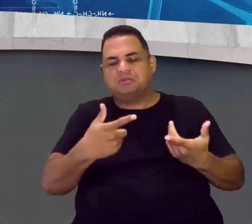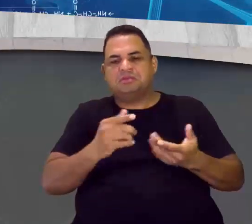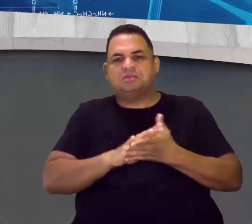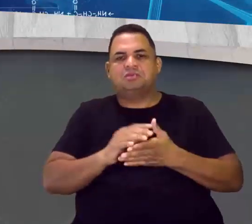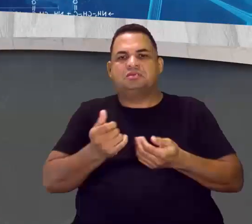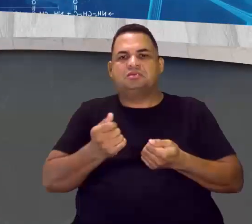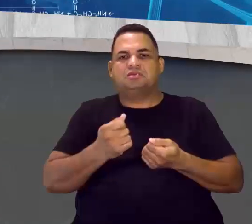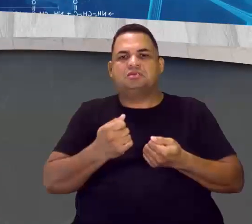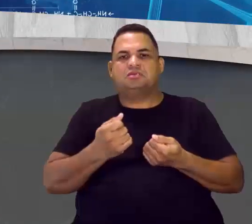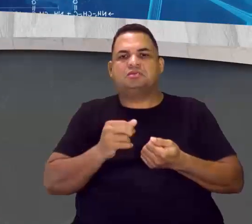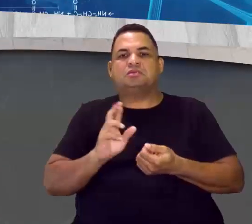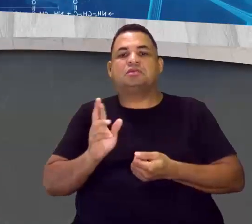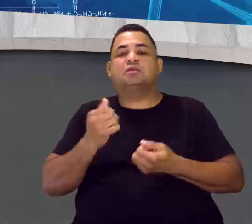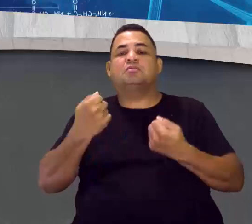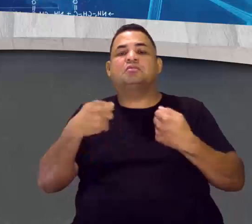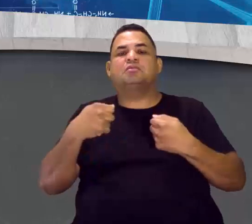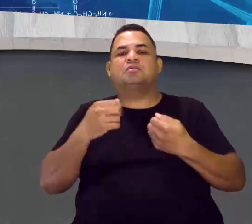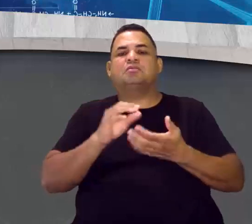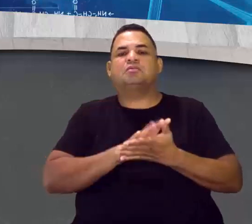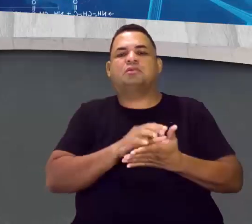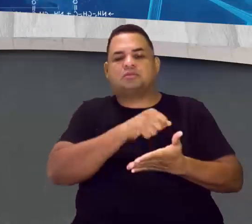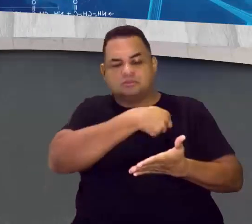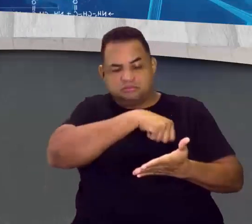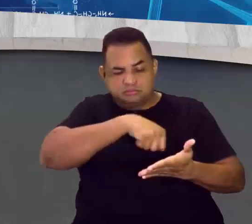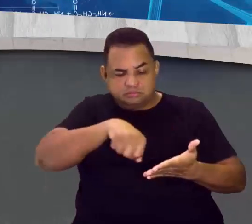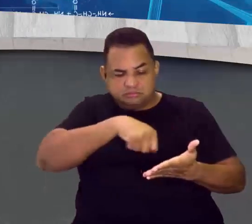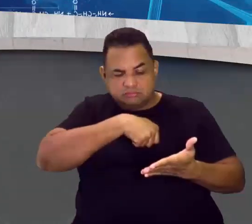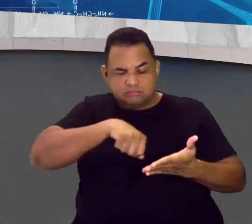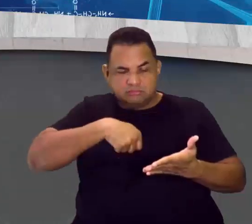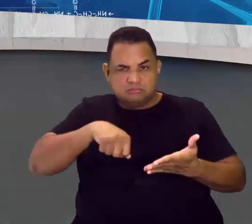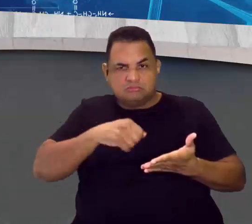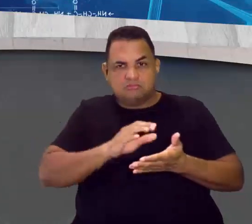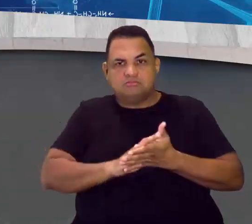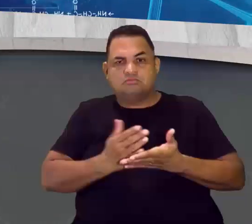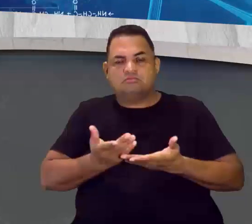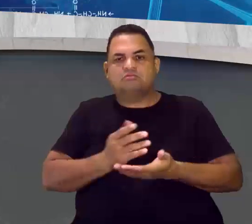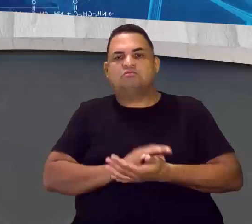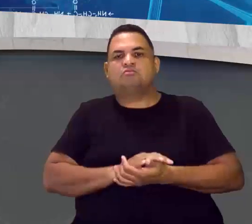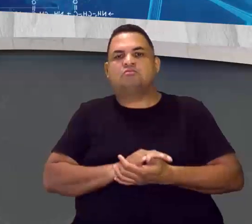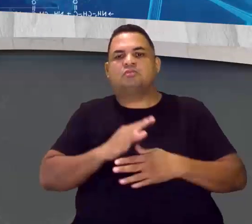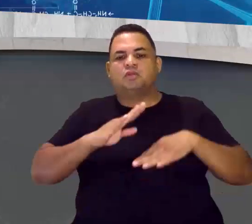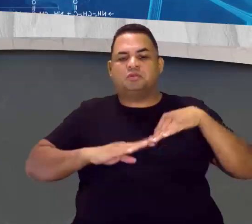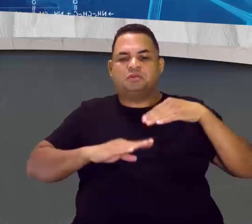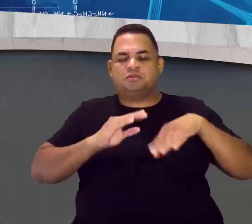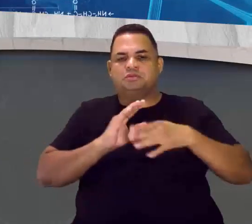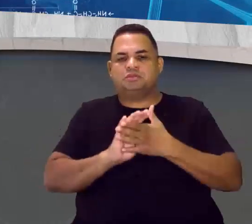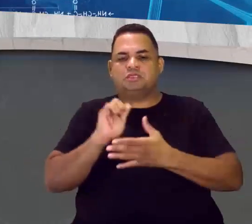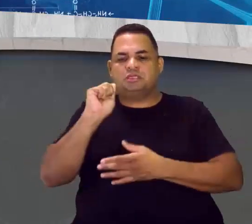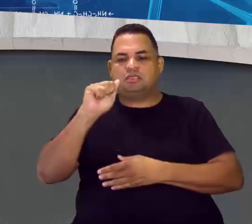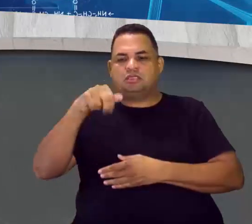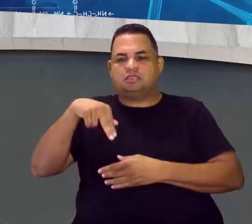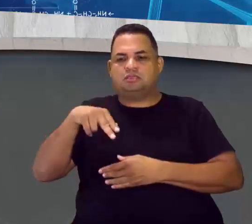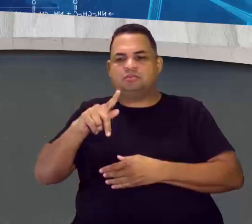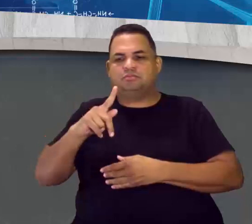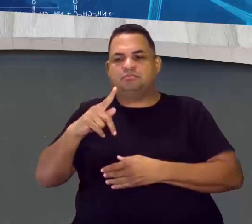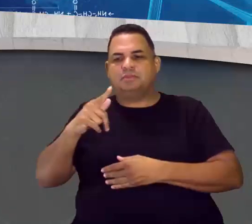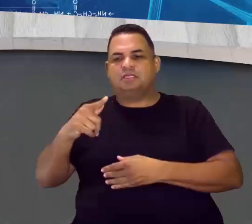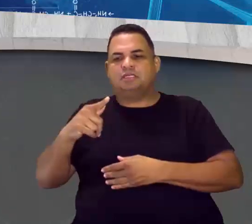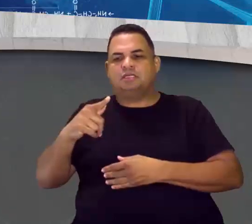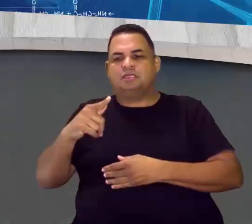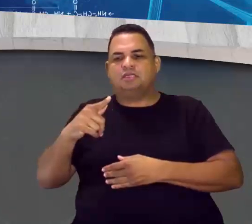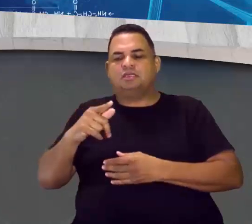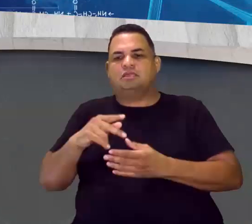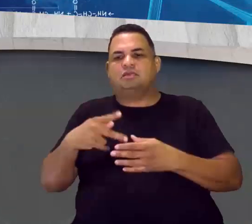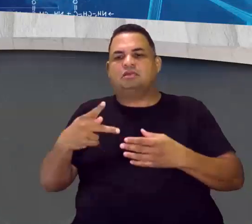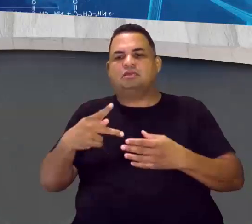realmente notificar um posto é exatamente o pessoal da ANP. O que eu estou mostrando aqui para você